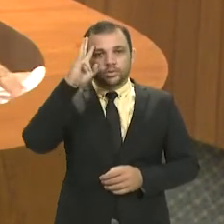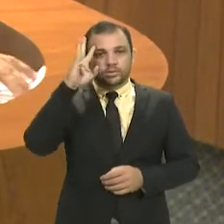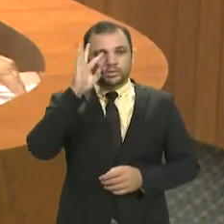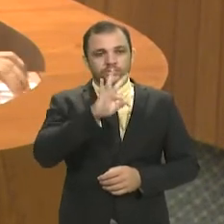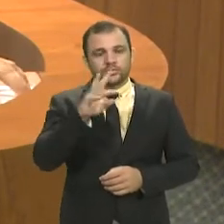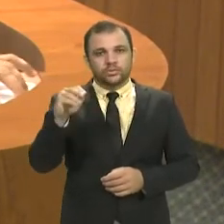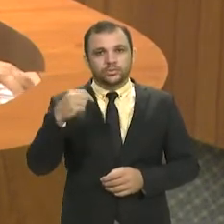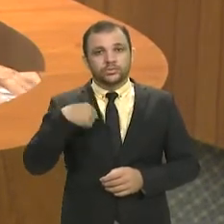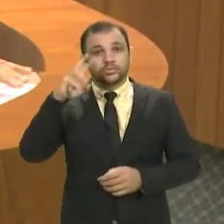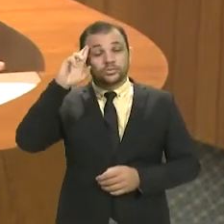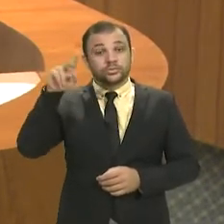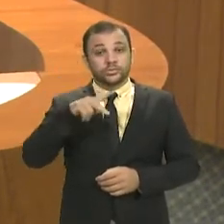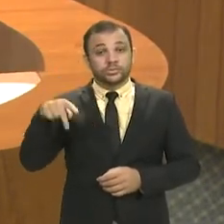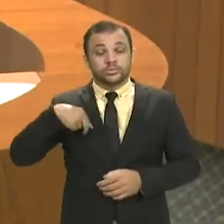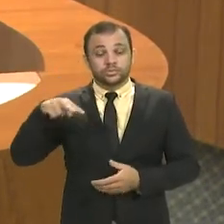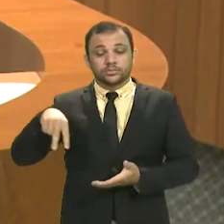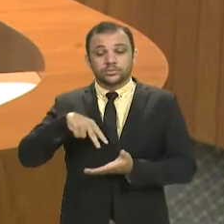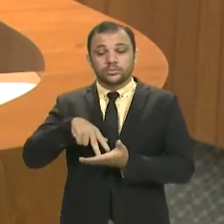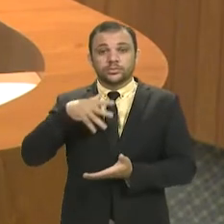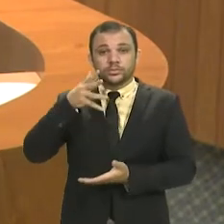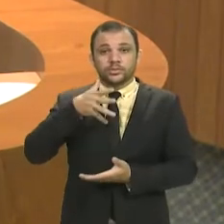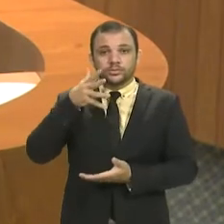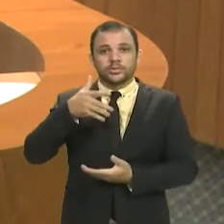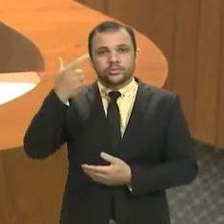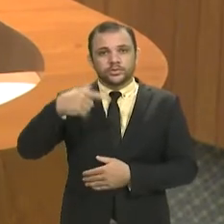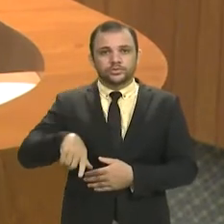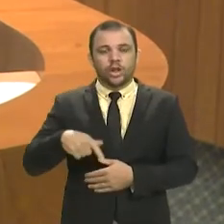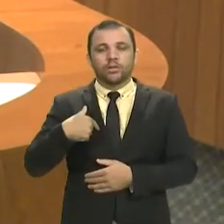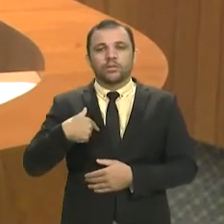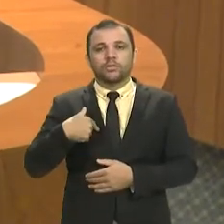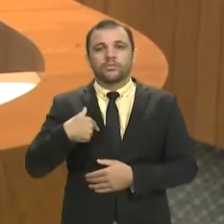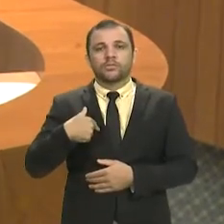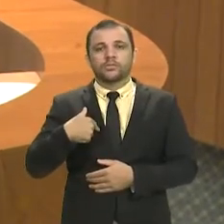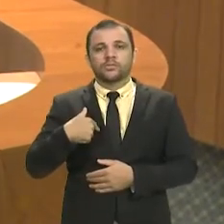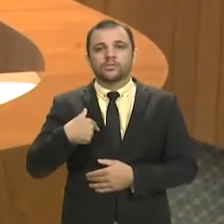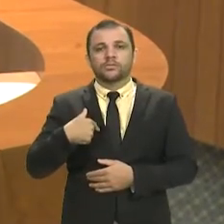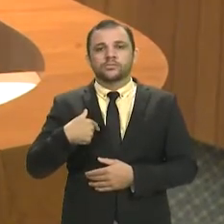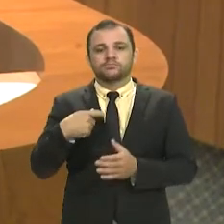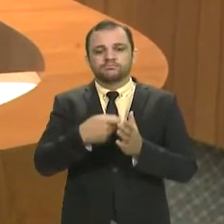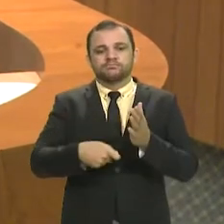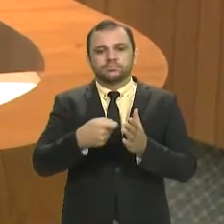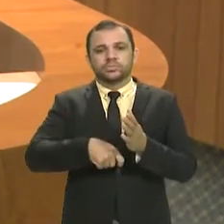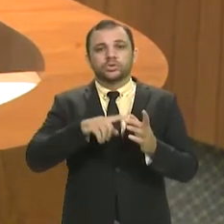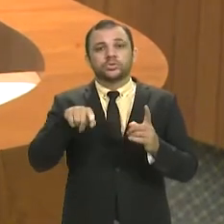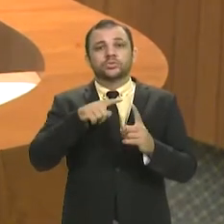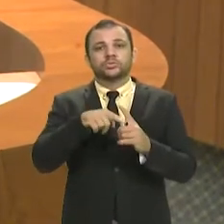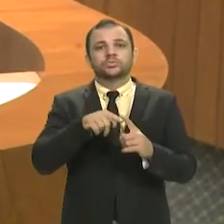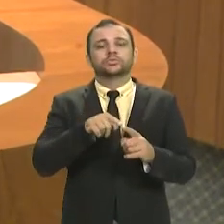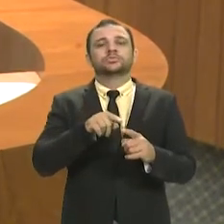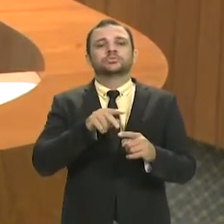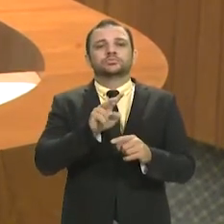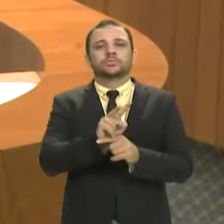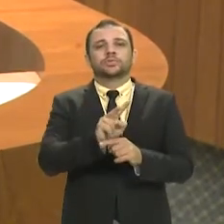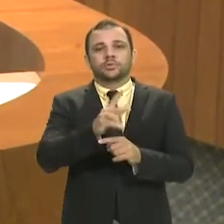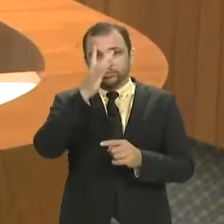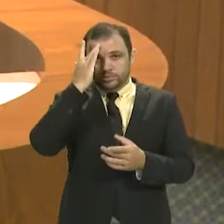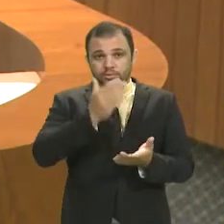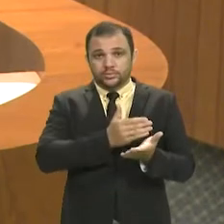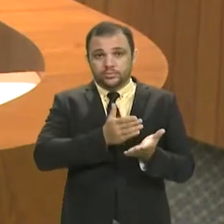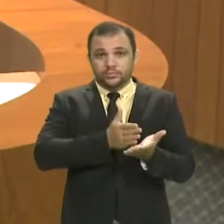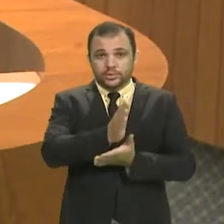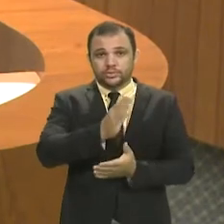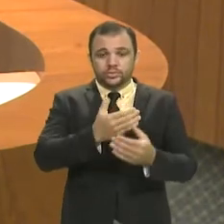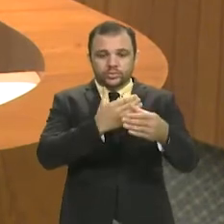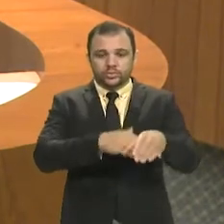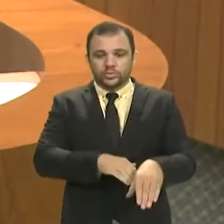presidente, ocupa a tribuna assembleia neste momento, para mais uma vez, nossa luta em defesa dos aprovados no concurso da Polícia Militar e